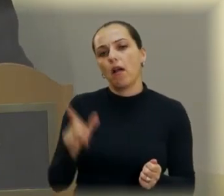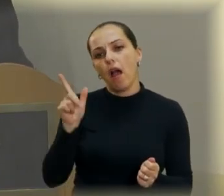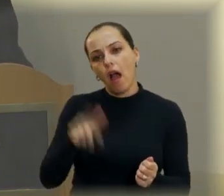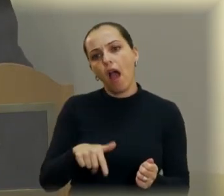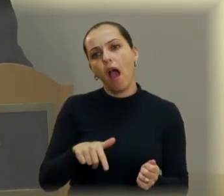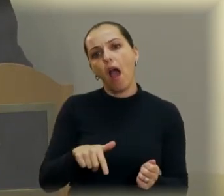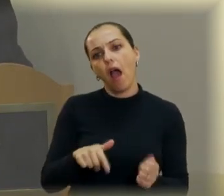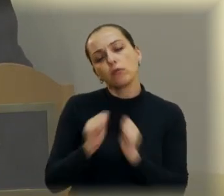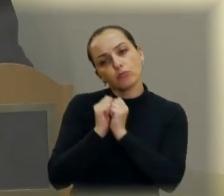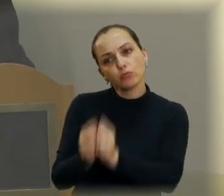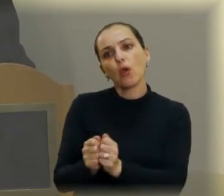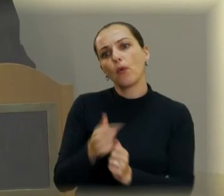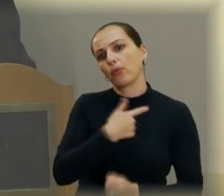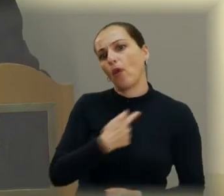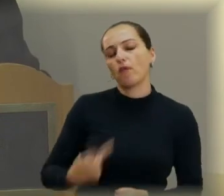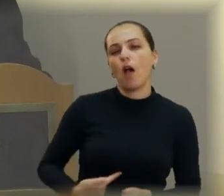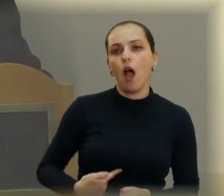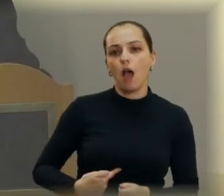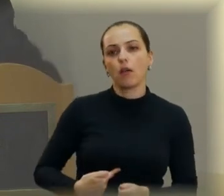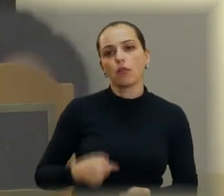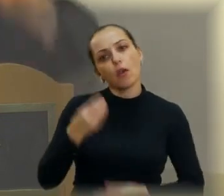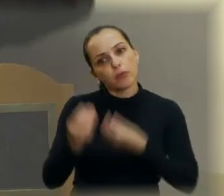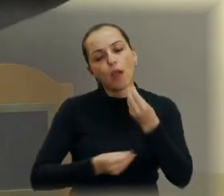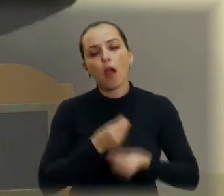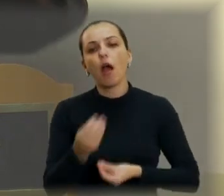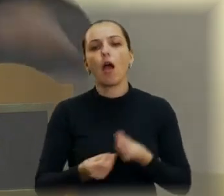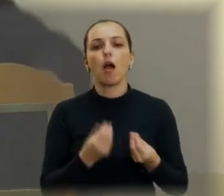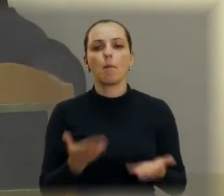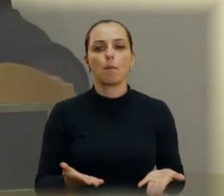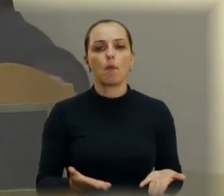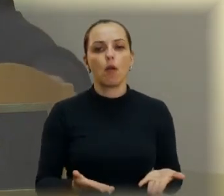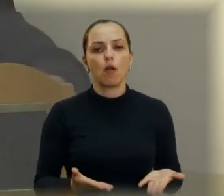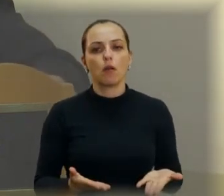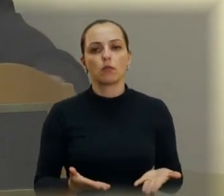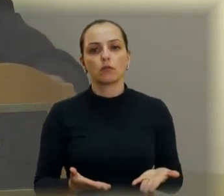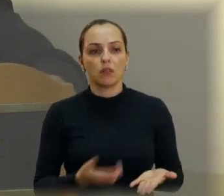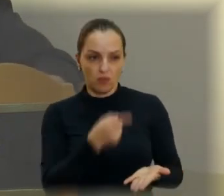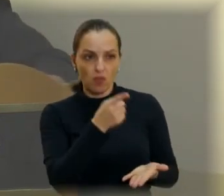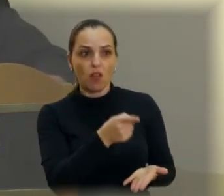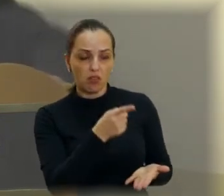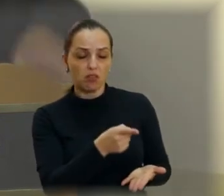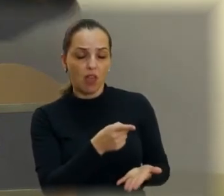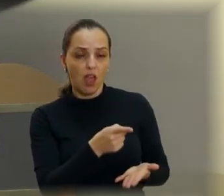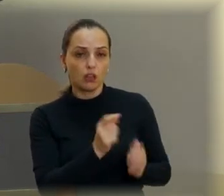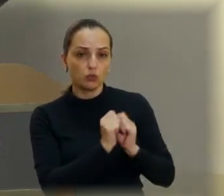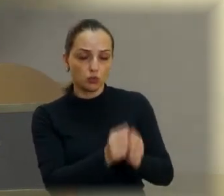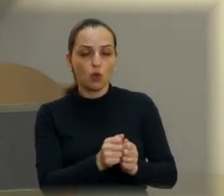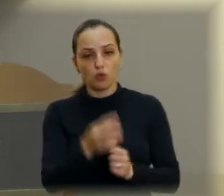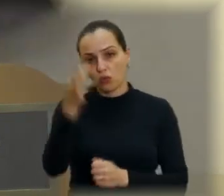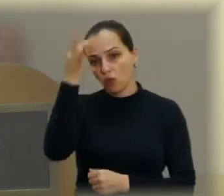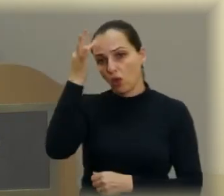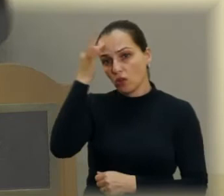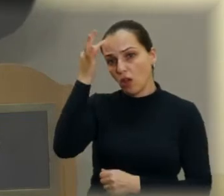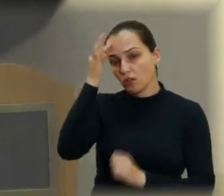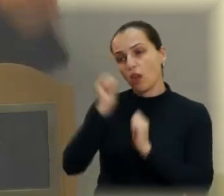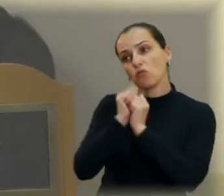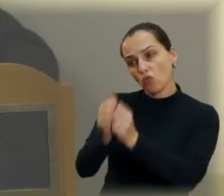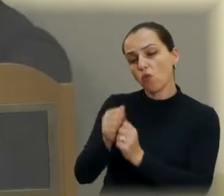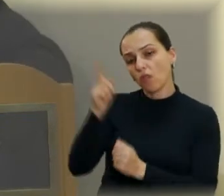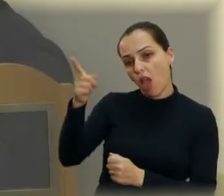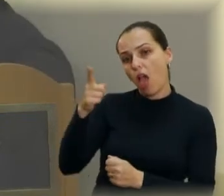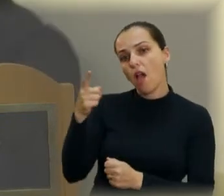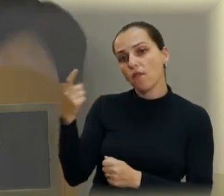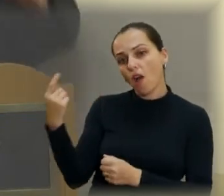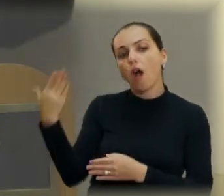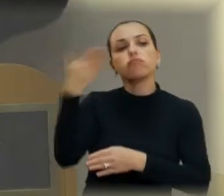ligado ao governo O senhor falou agora a pouco aqui certeza que o senhor Toninho do Mel Toninho minha Vamo junto que eu vou